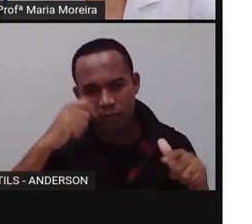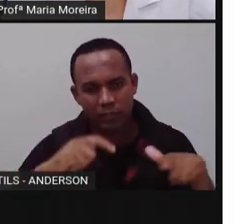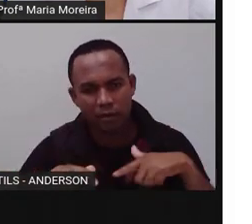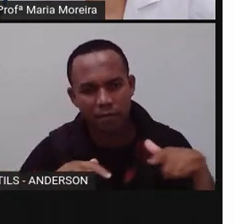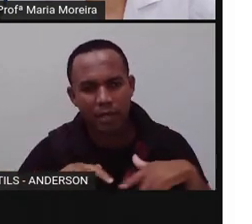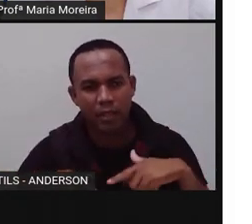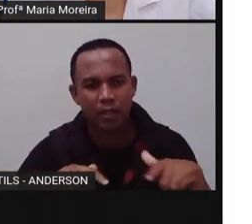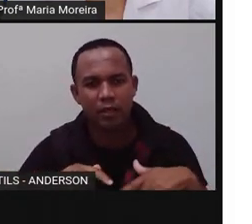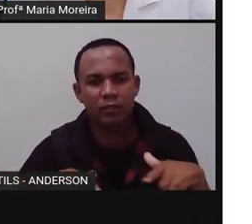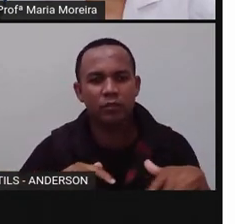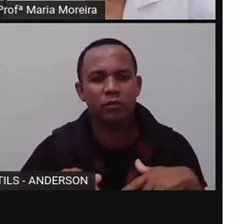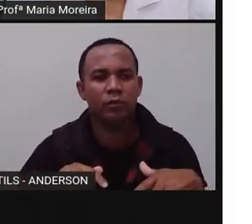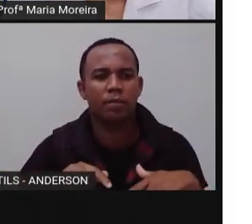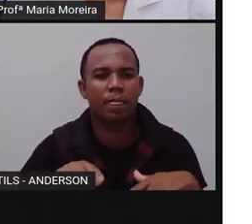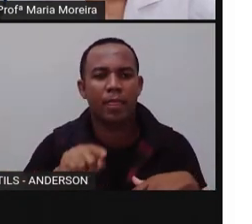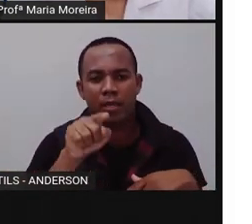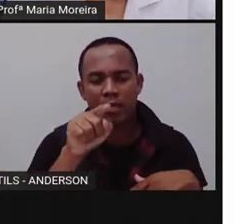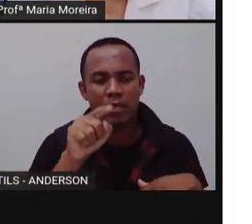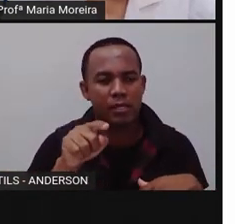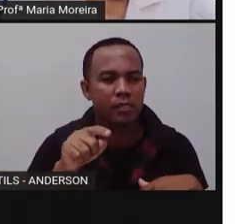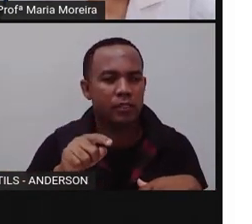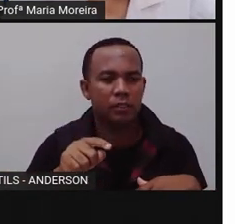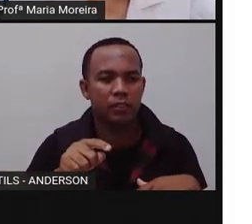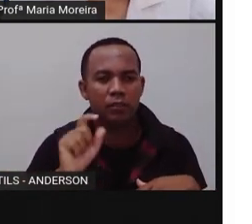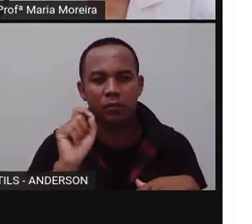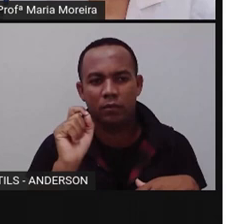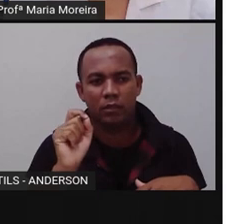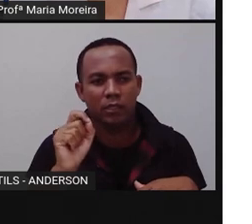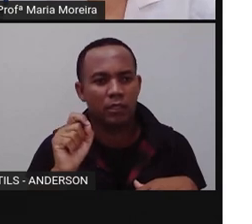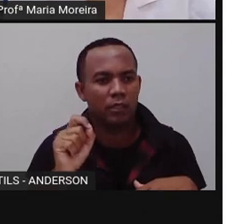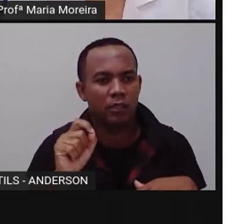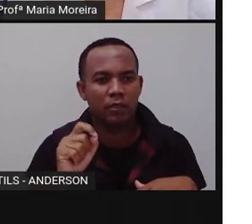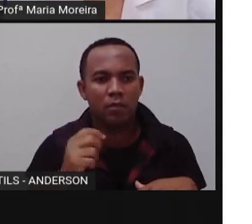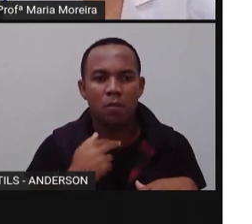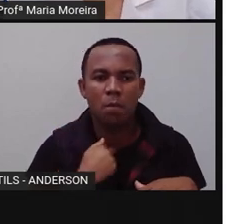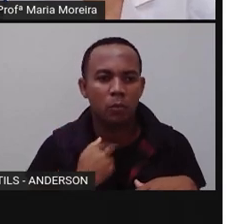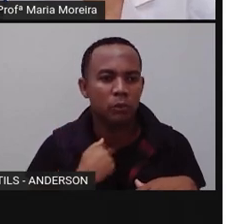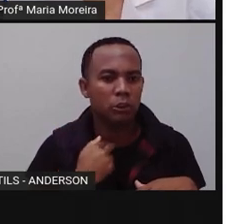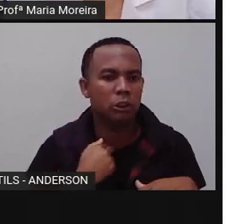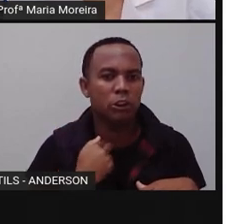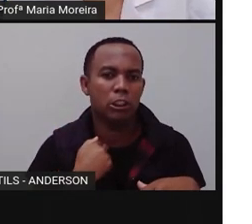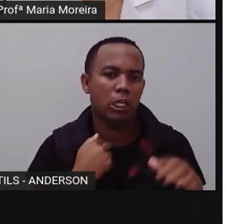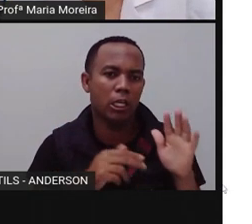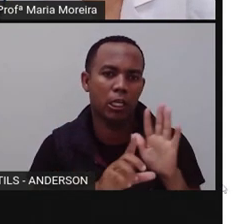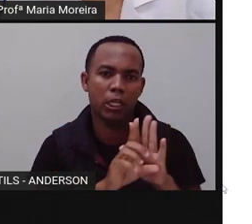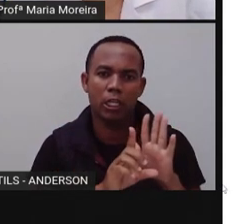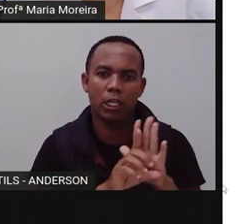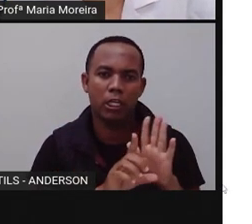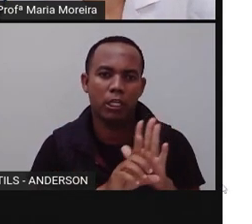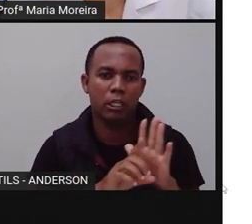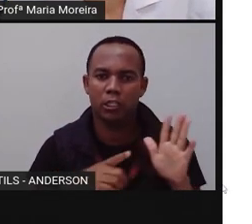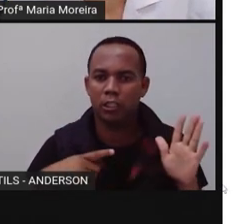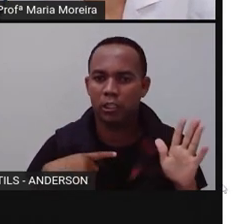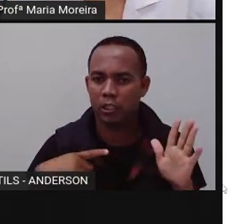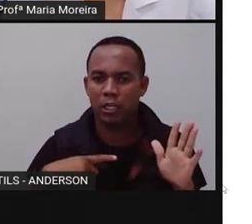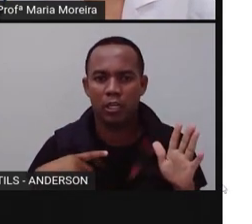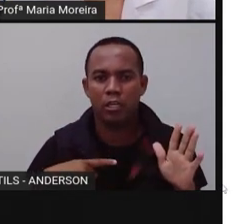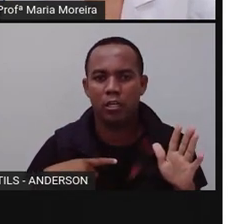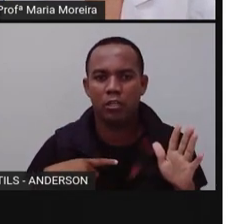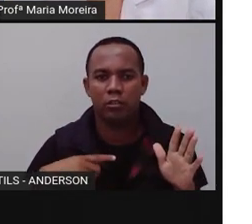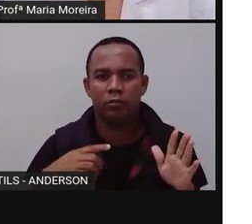eles faziam. Eles não tinham direitos. Porque escravo, gente, não possui direitos. É triste de se ouvir, mas é isso